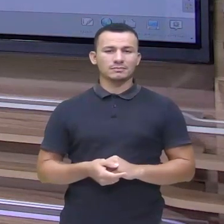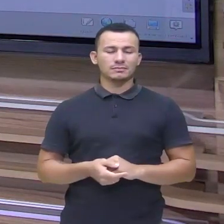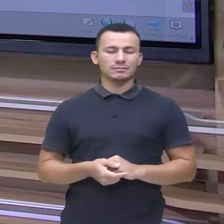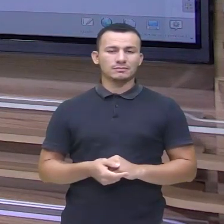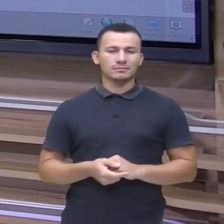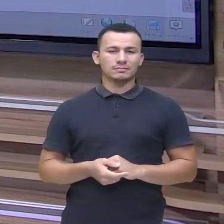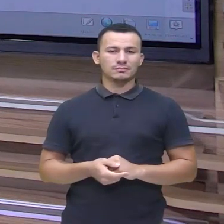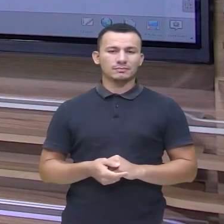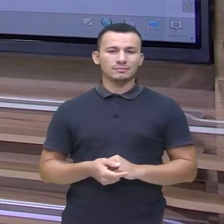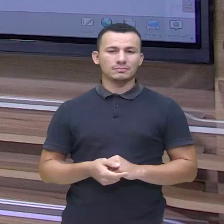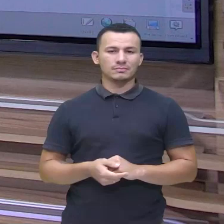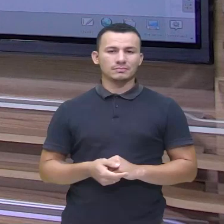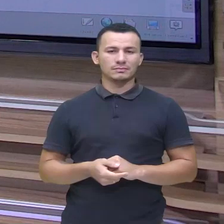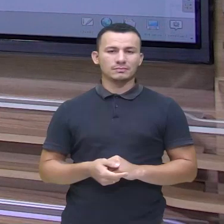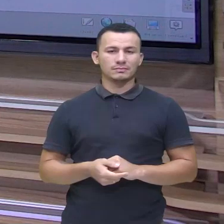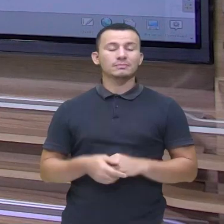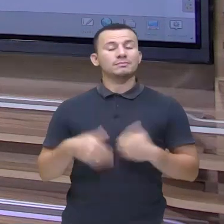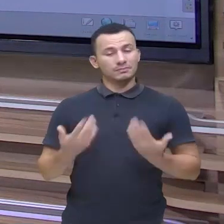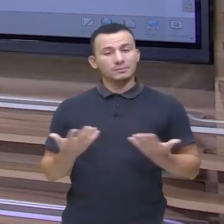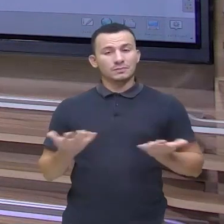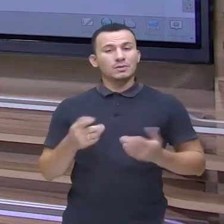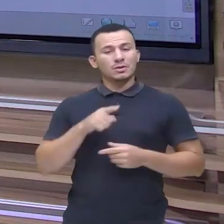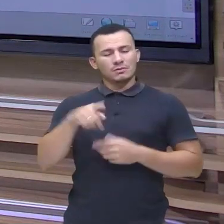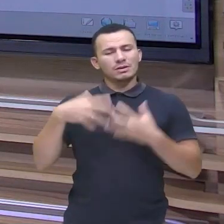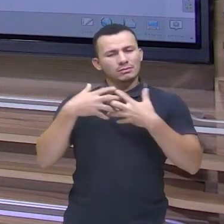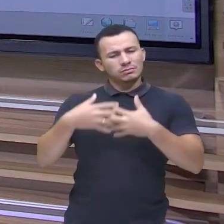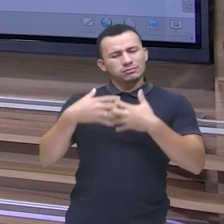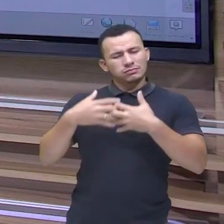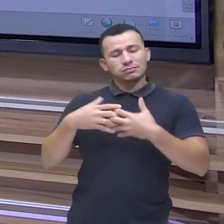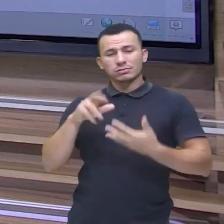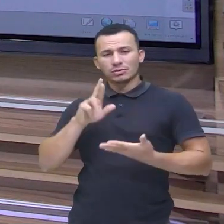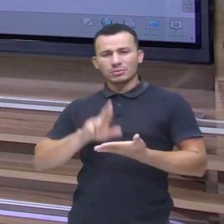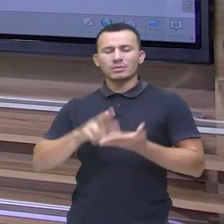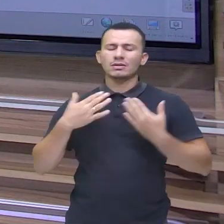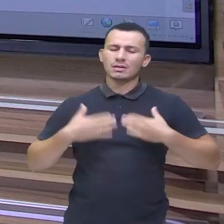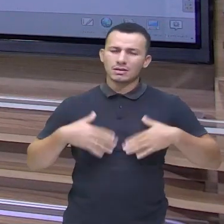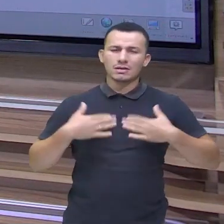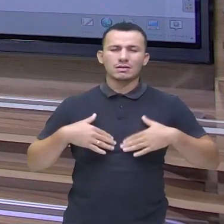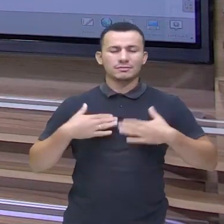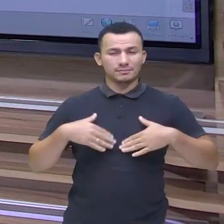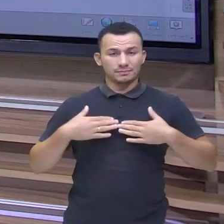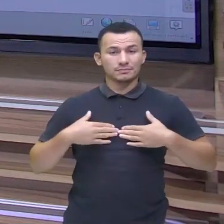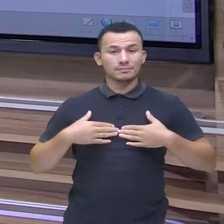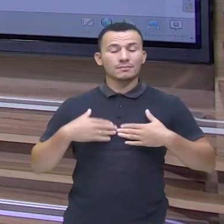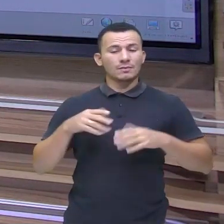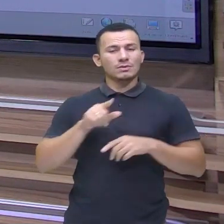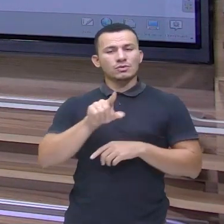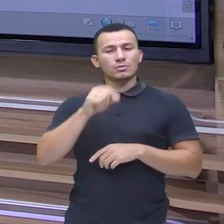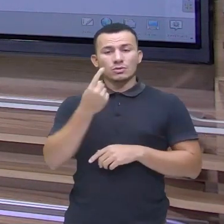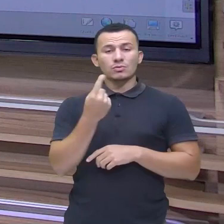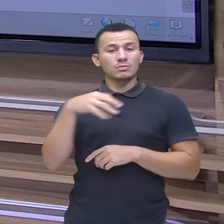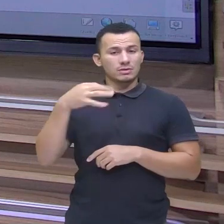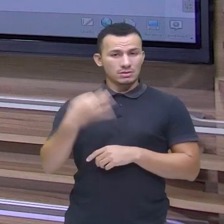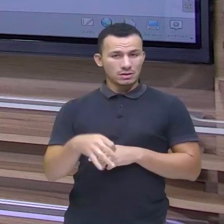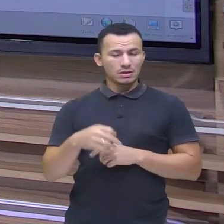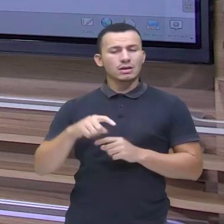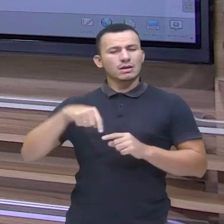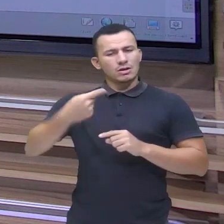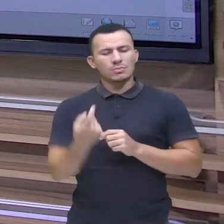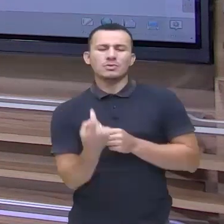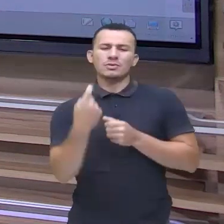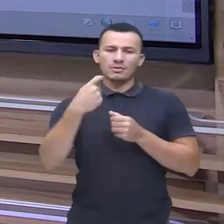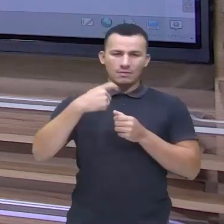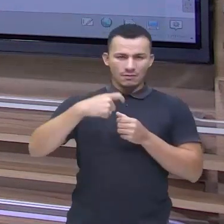Muito bem, o que eu quero que você faça agora? Faça o exercitando com calma, tá bom? Marque uma das alternativas e daqui a pouco nós